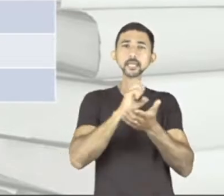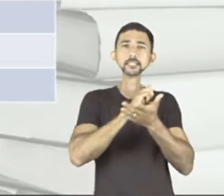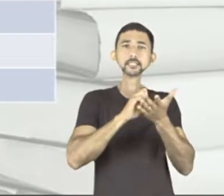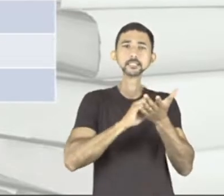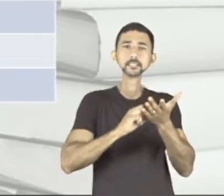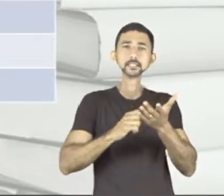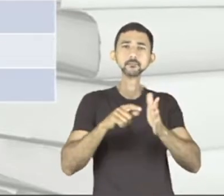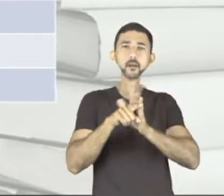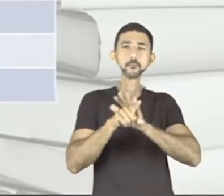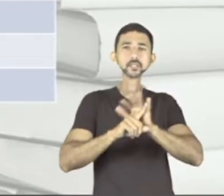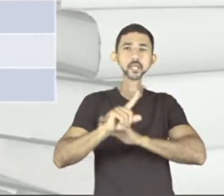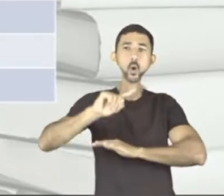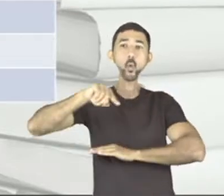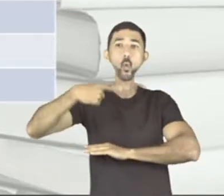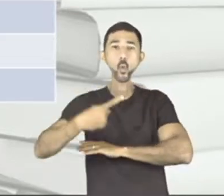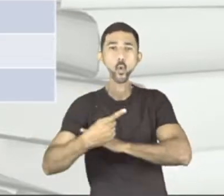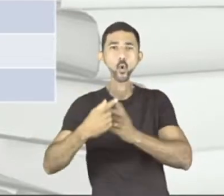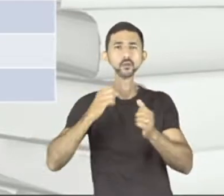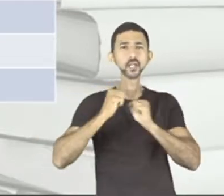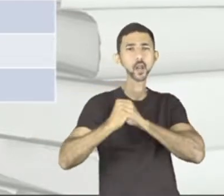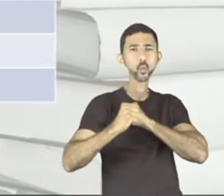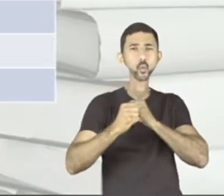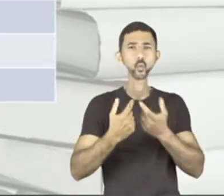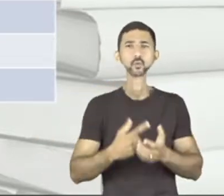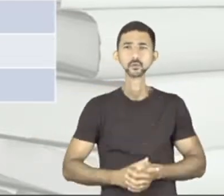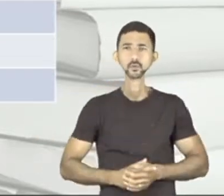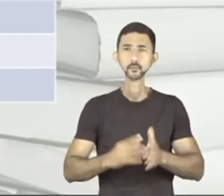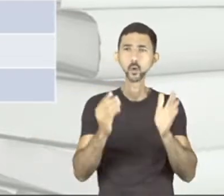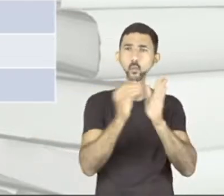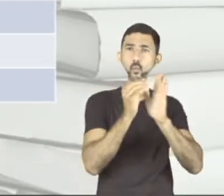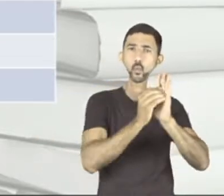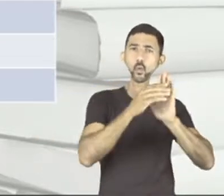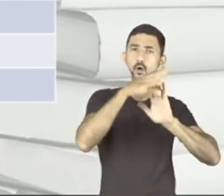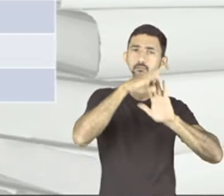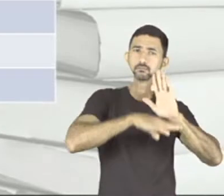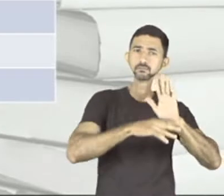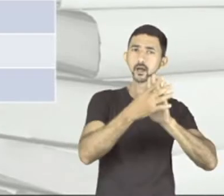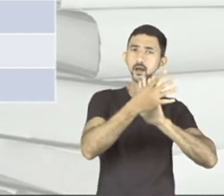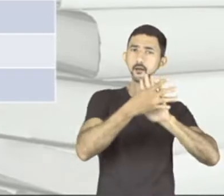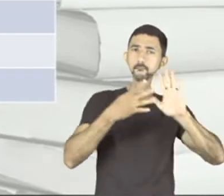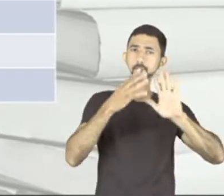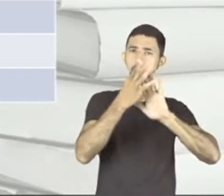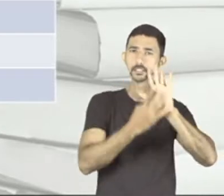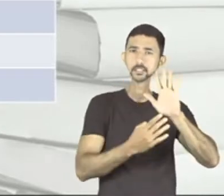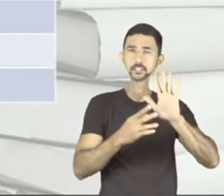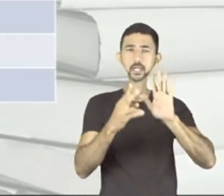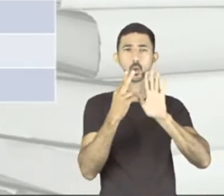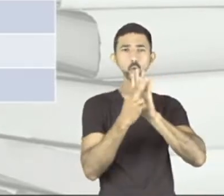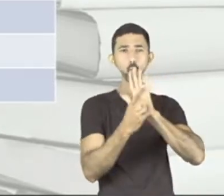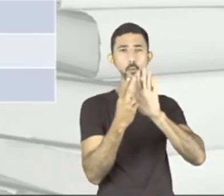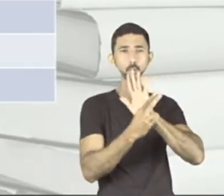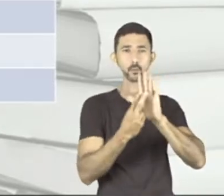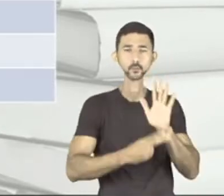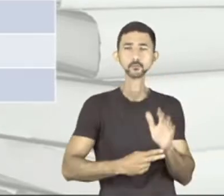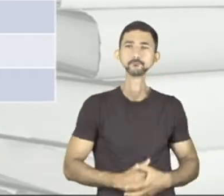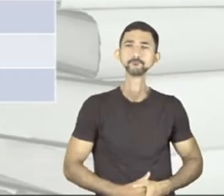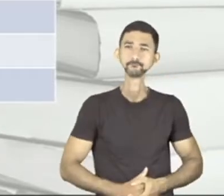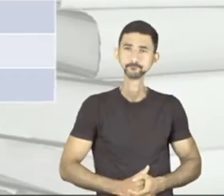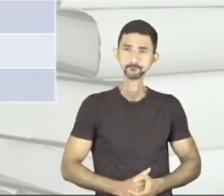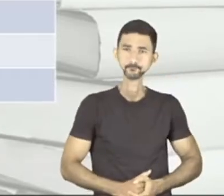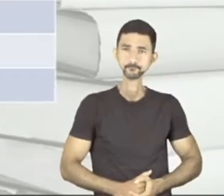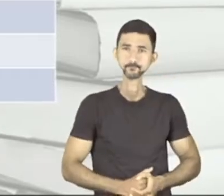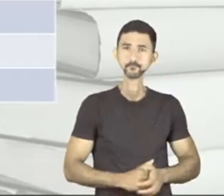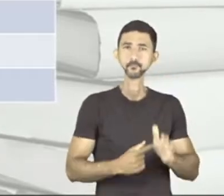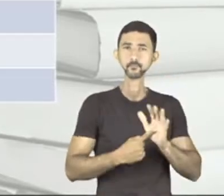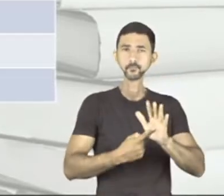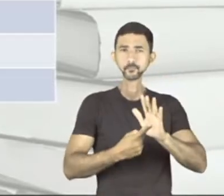pesquisassem outras lutas de agarre e preenchessem uma lista com os nomes. Aí eu mostrei essa lista